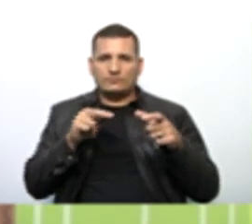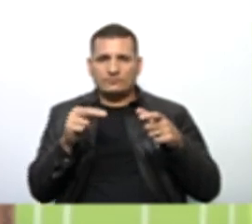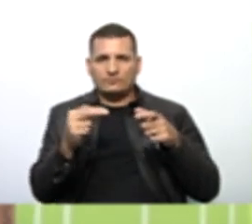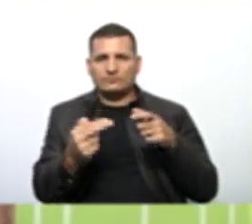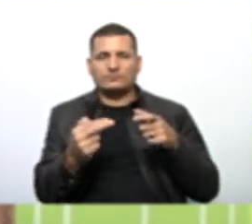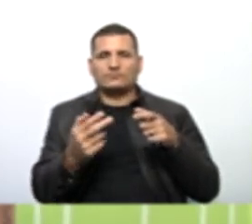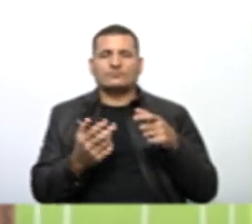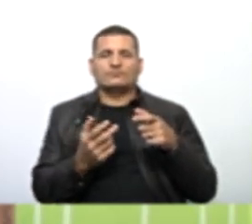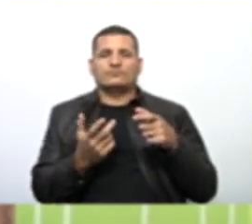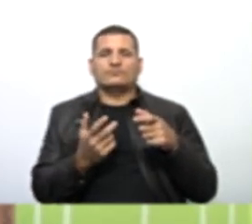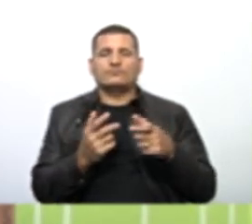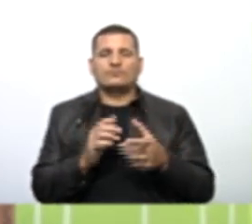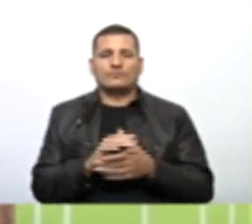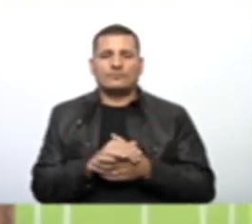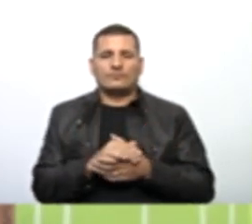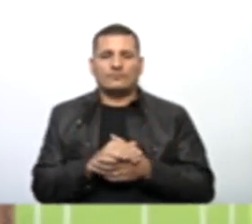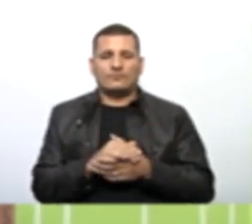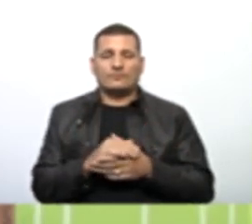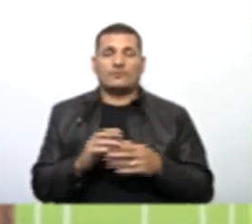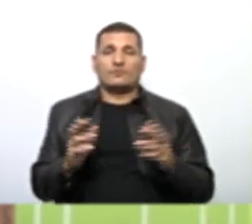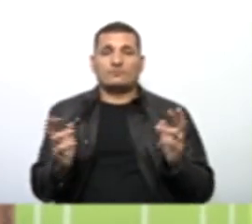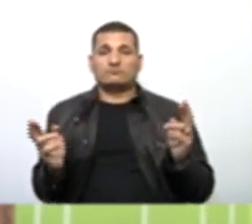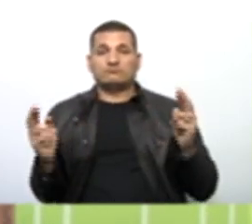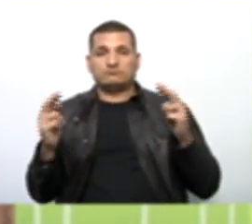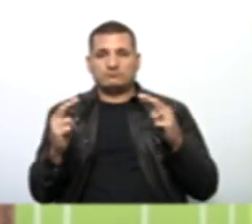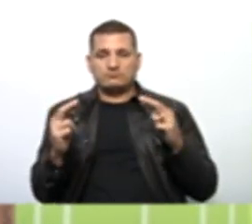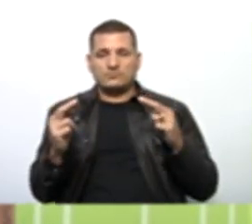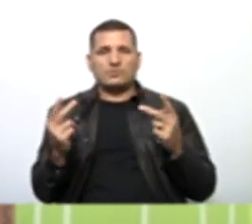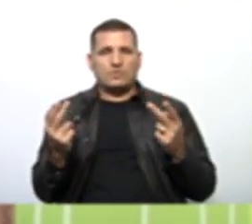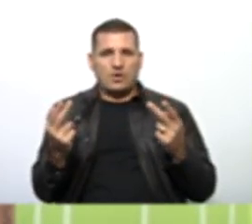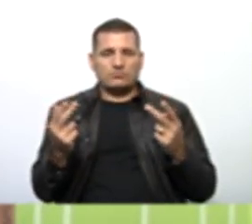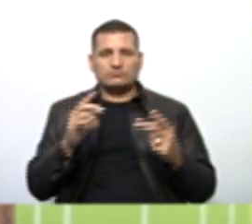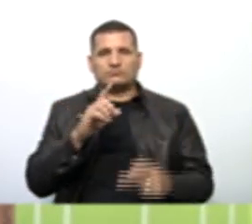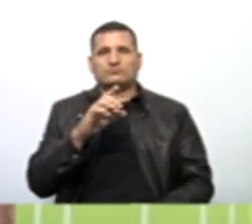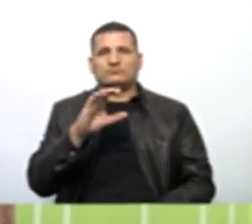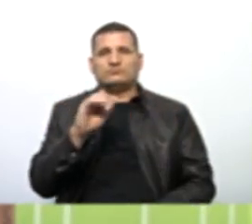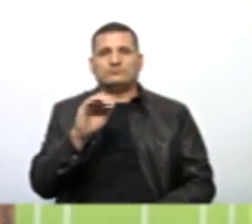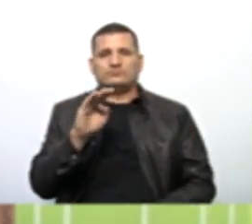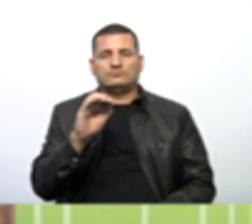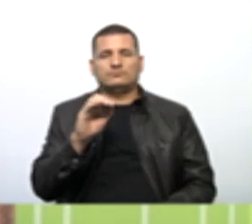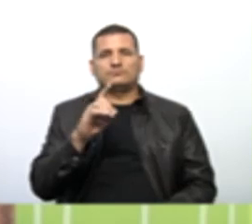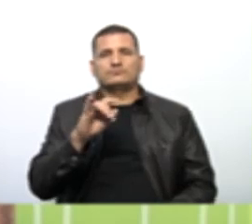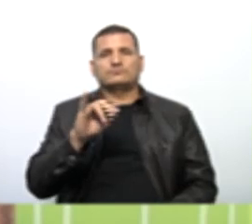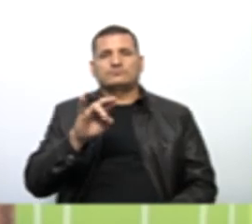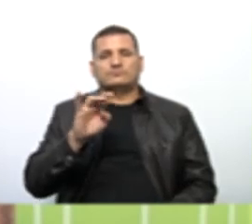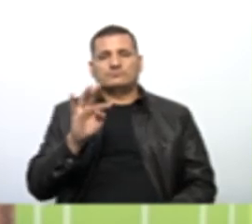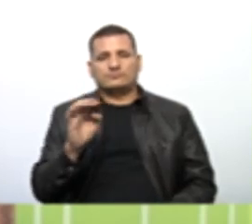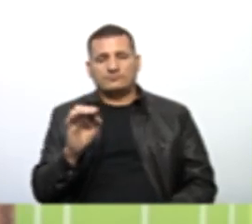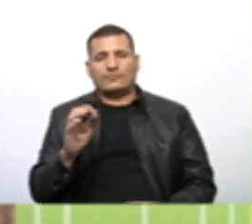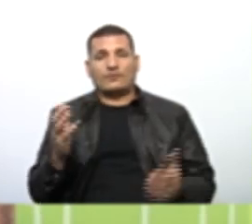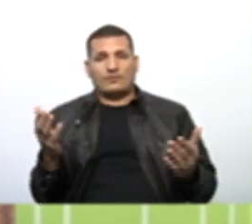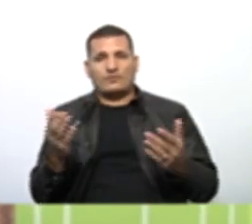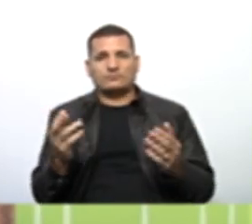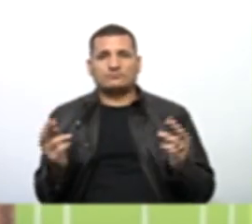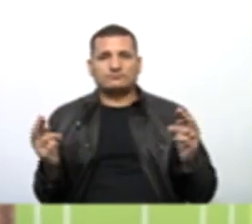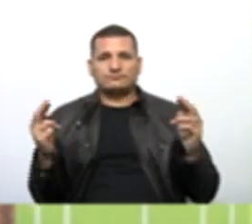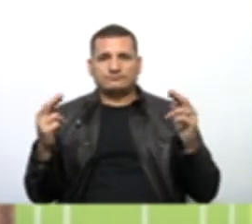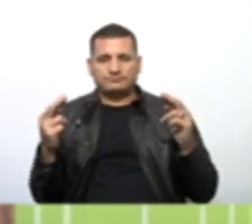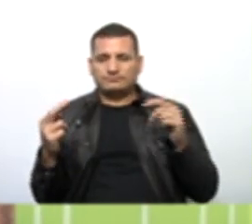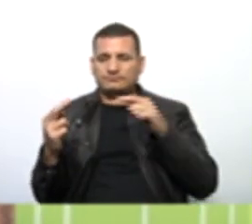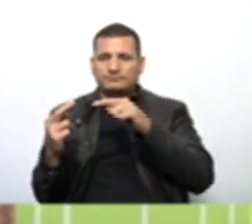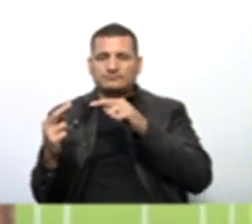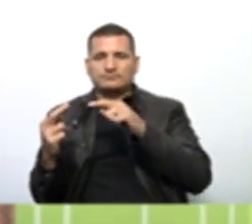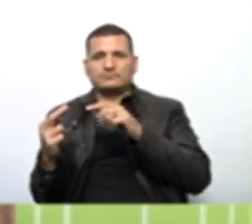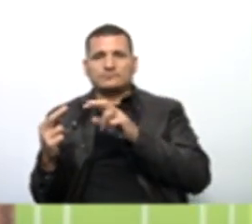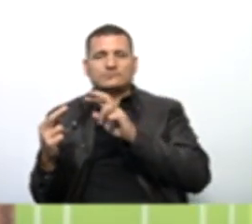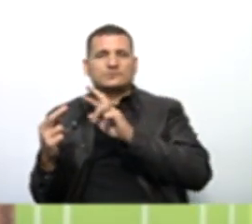casa as pessoas que estão colocou as duas pontas iguais cabo direto agora eu coloquei numa ponta século tem uma ponta um tipo